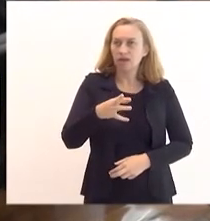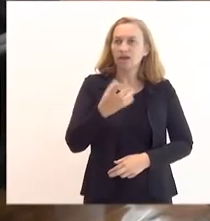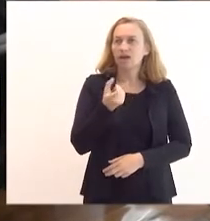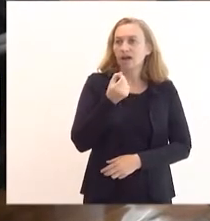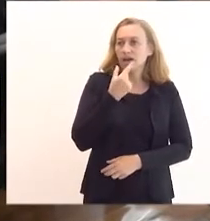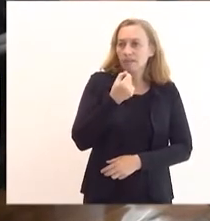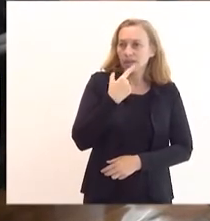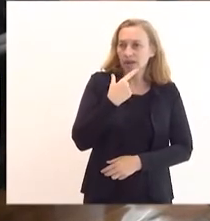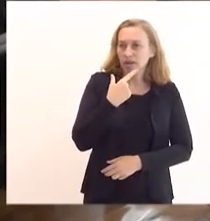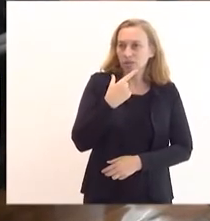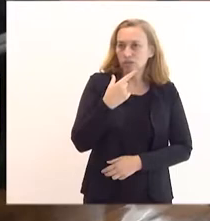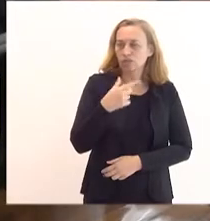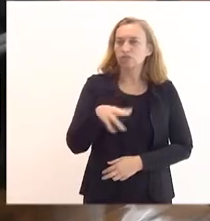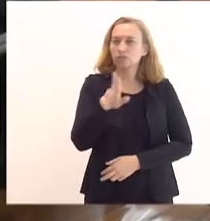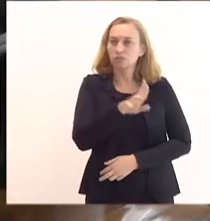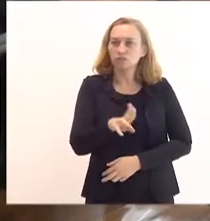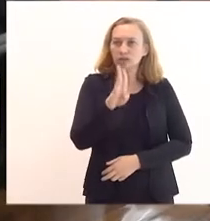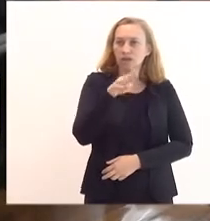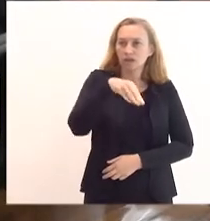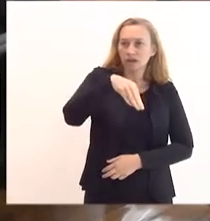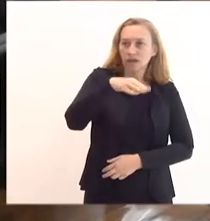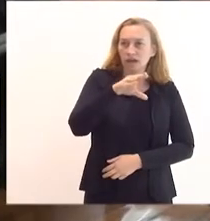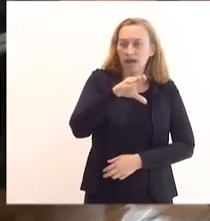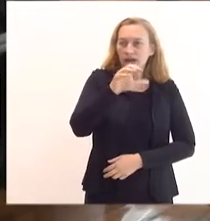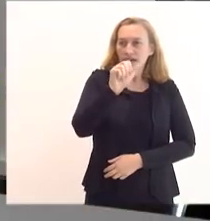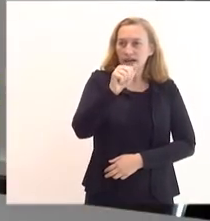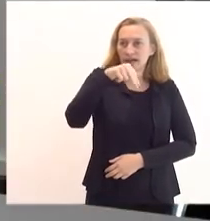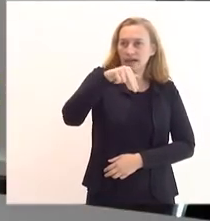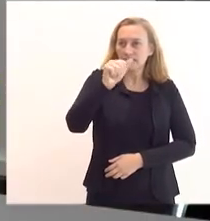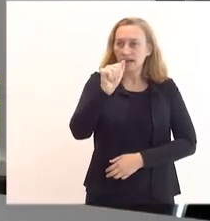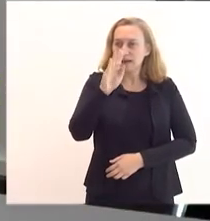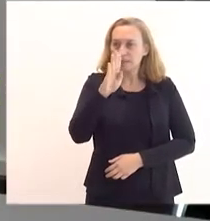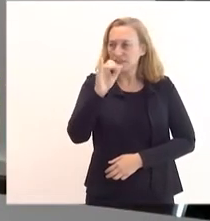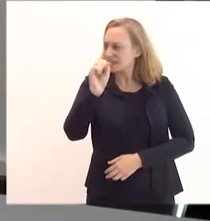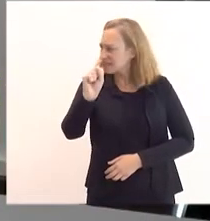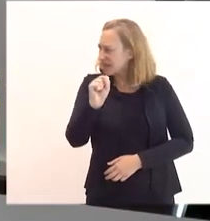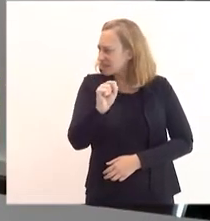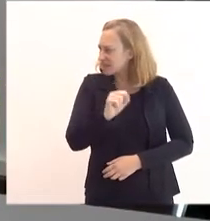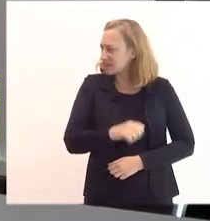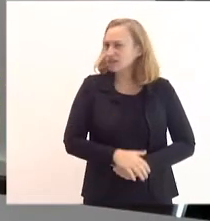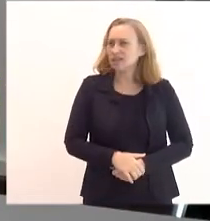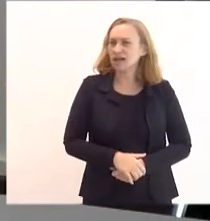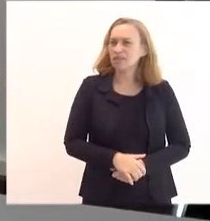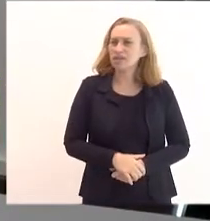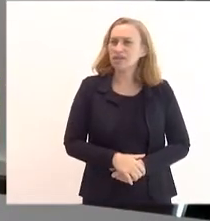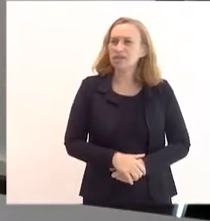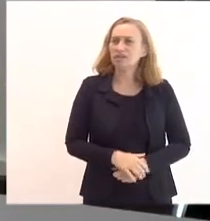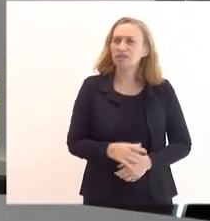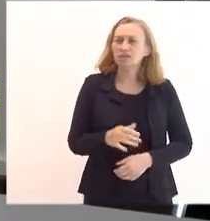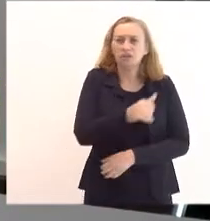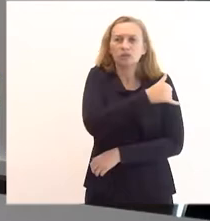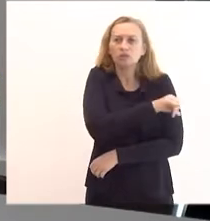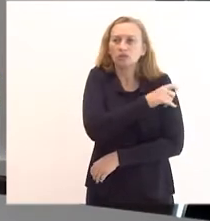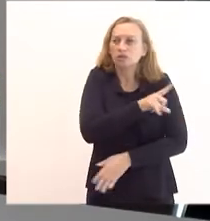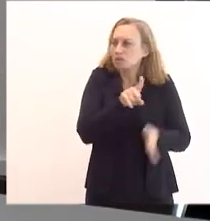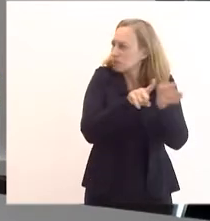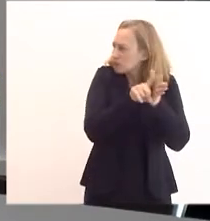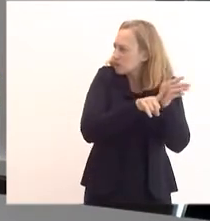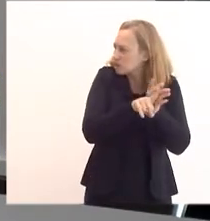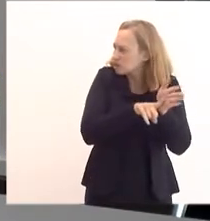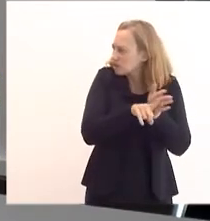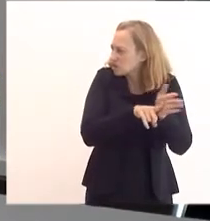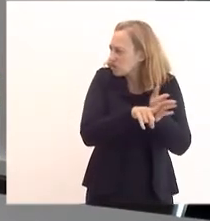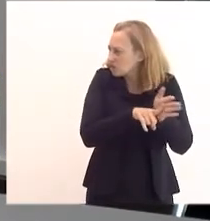cannabis. O Rio foi o pioneiro em fazer uma lei de apoio à pesquisa, uso, etc.